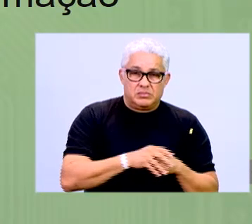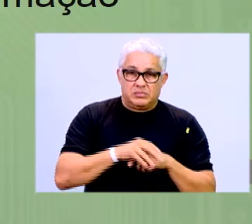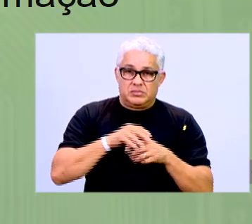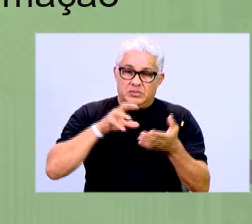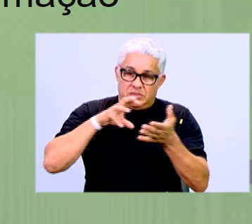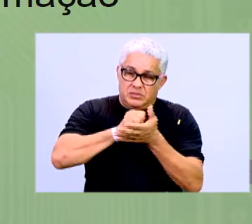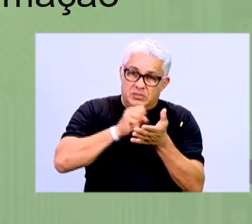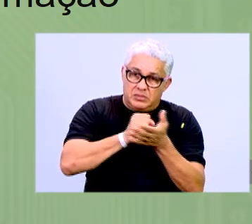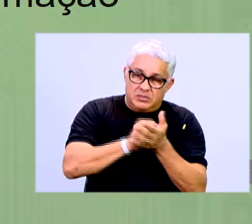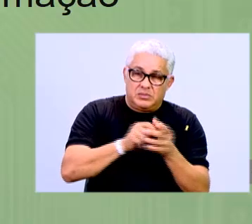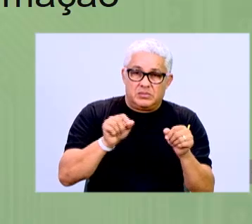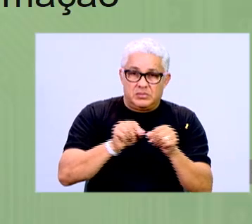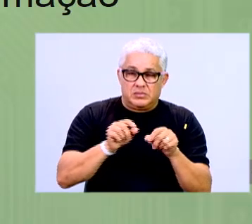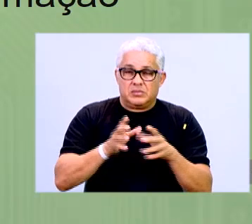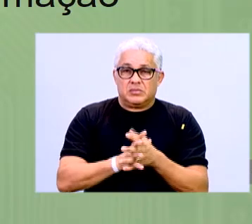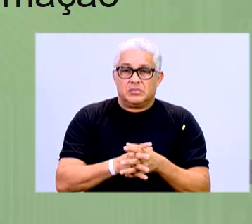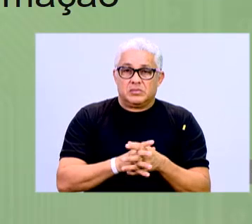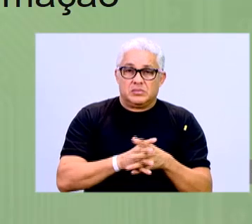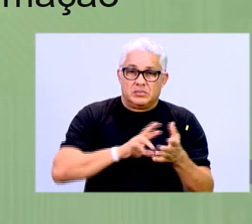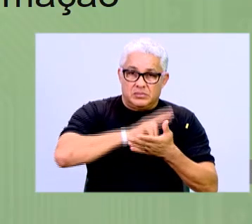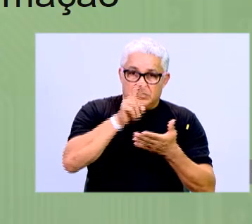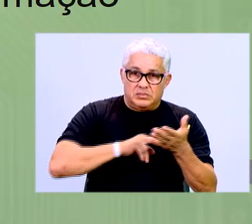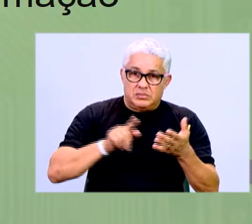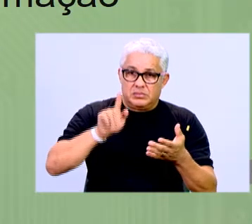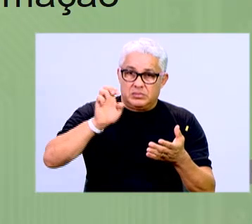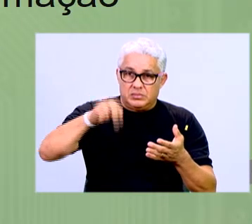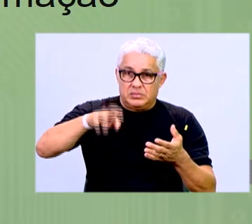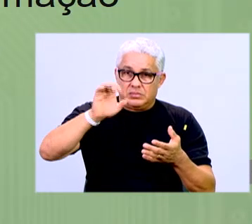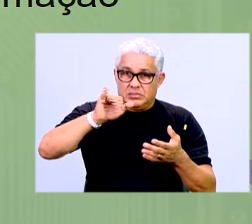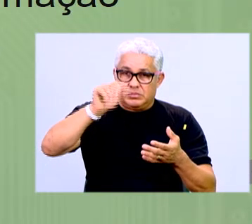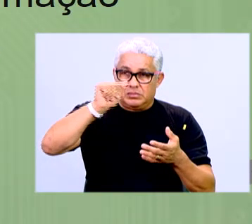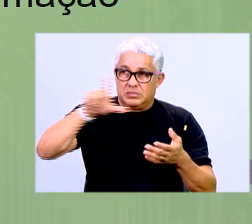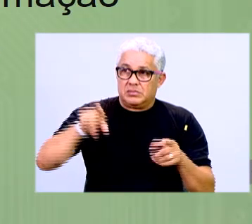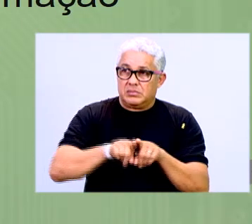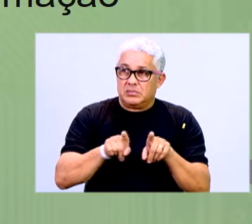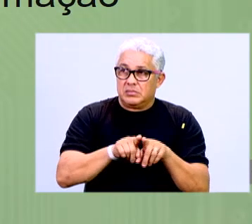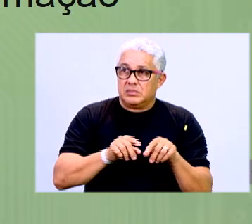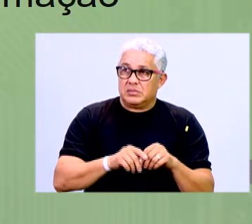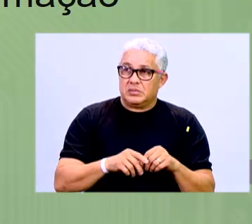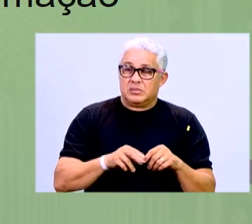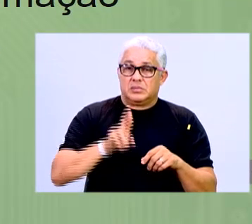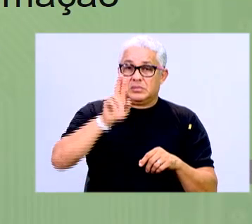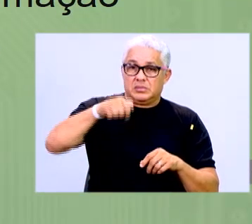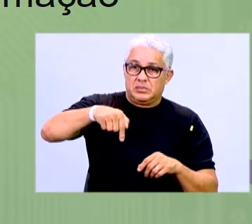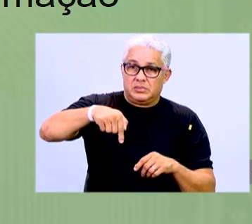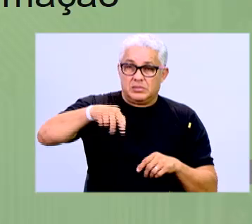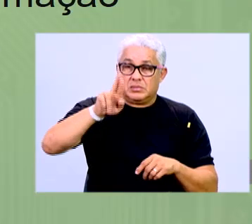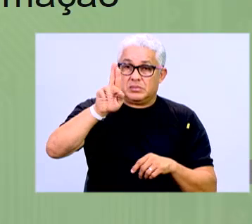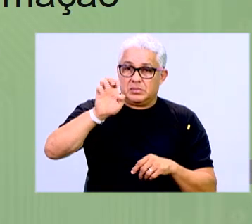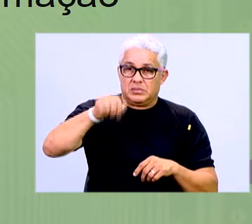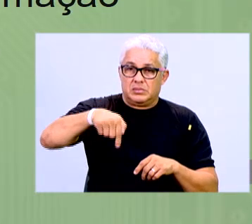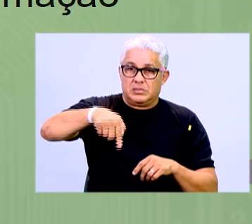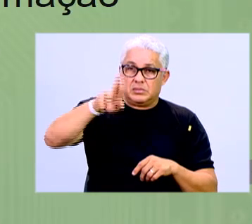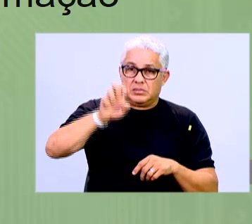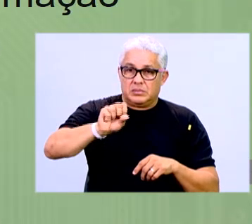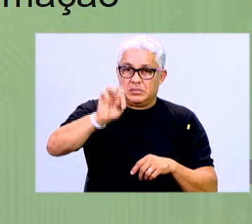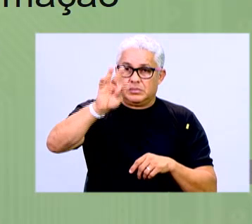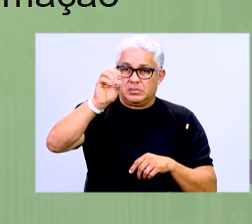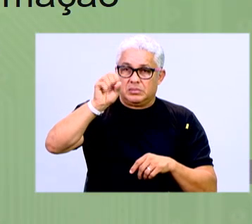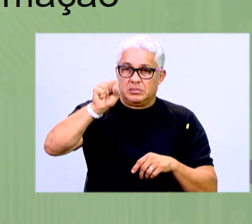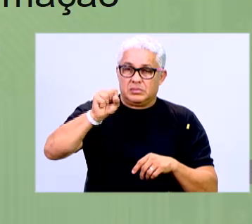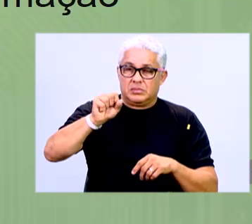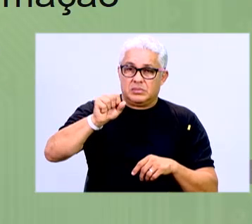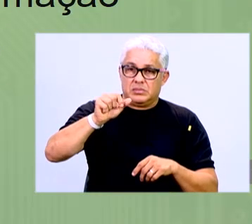cadastros. Então, relatórios gerenciais e realização e manutenção de cadastros são requisitos funcionais. Por quê?